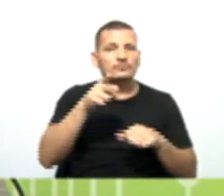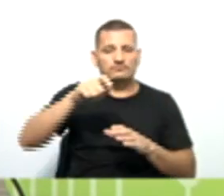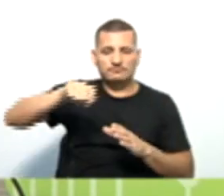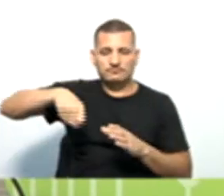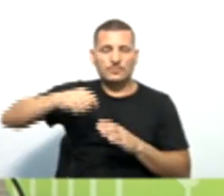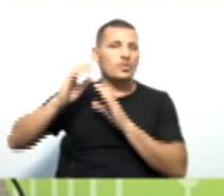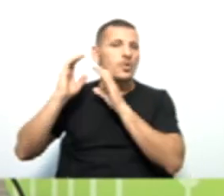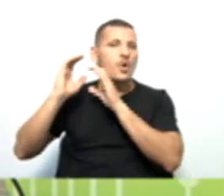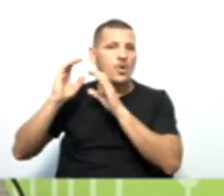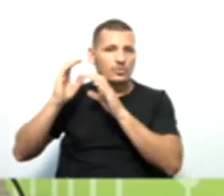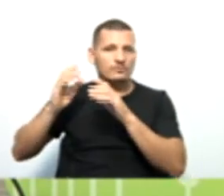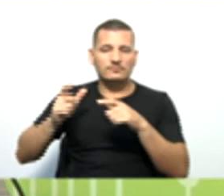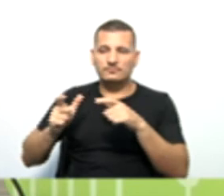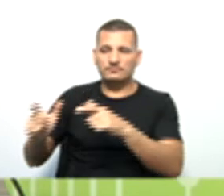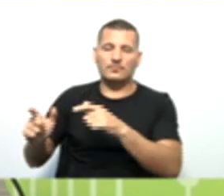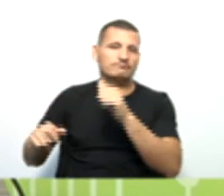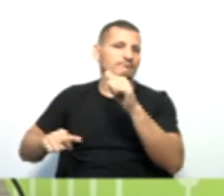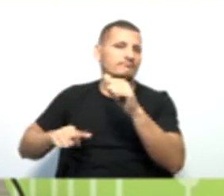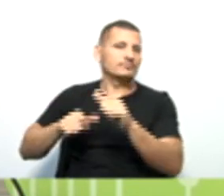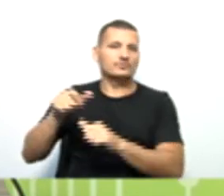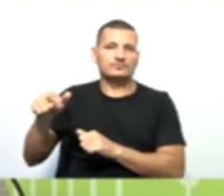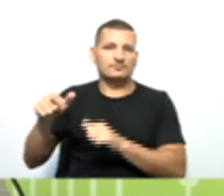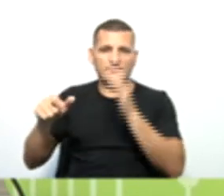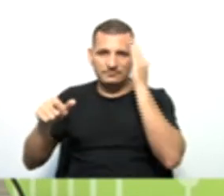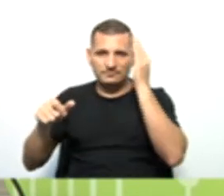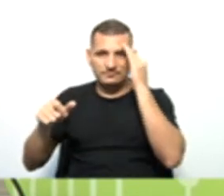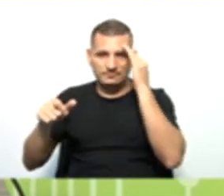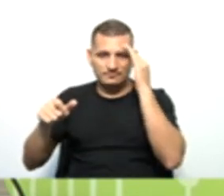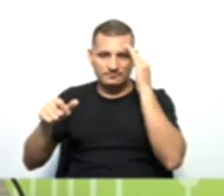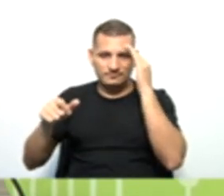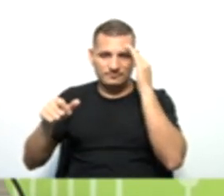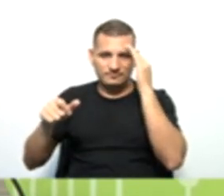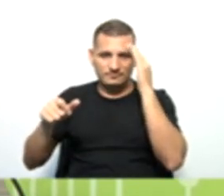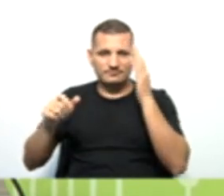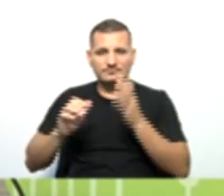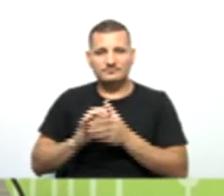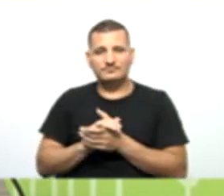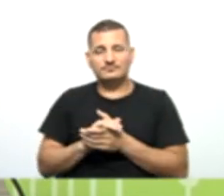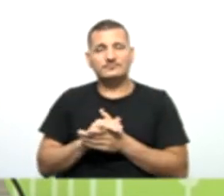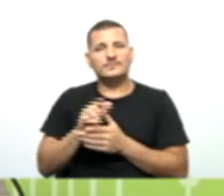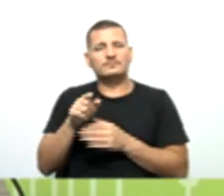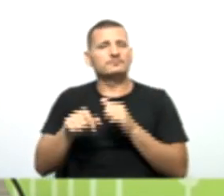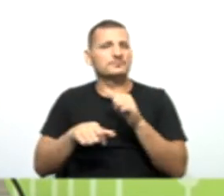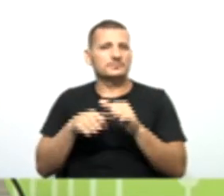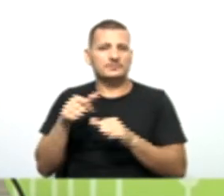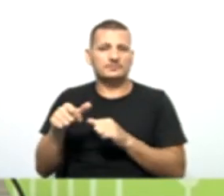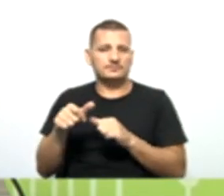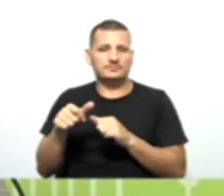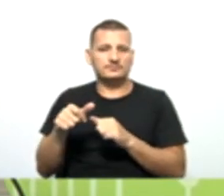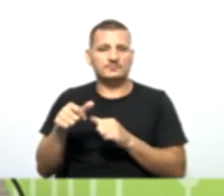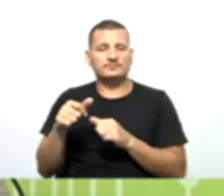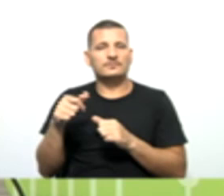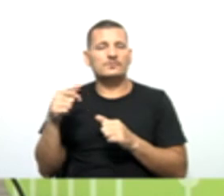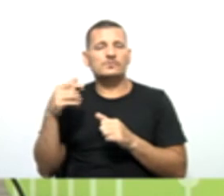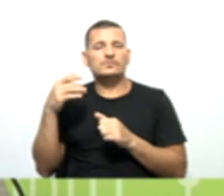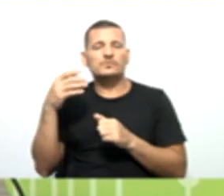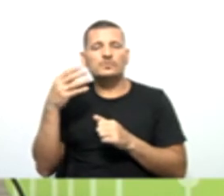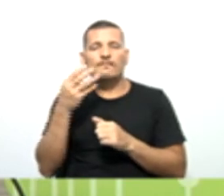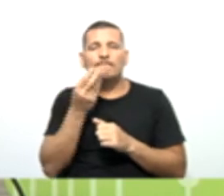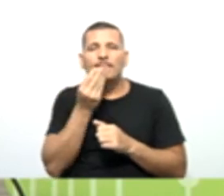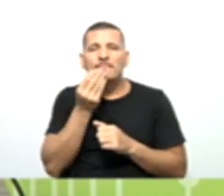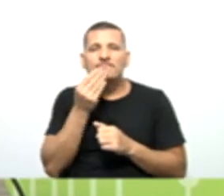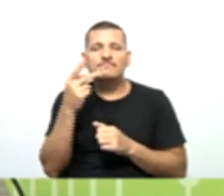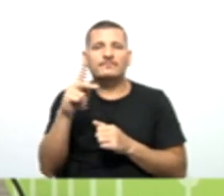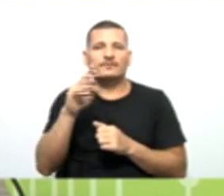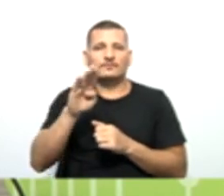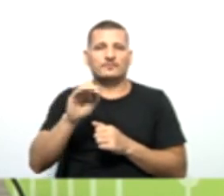muda completamente, né? Não é só mais questão de cremosidade ou algo do gênero, você vai mudar completamente o sabor do seu bolo, o seu